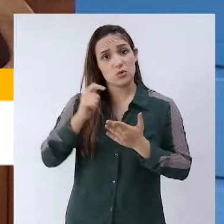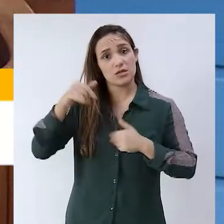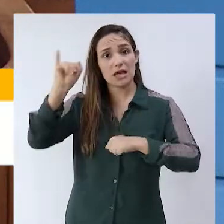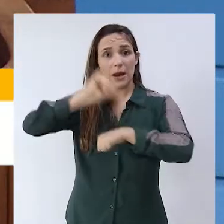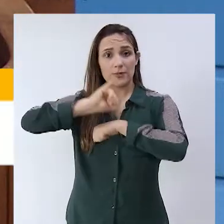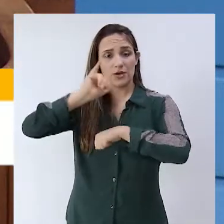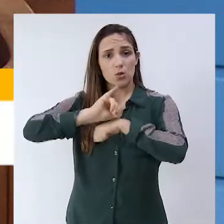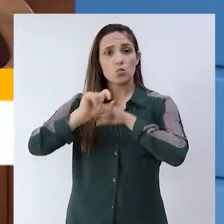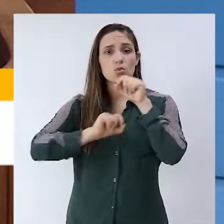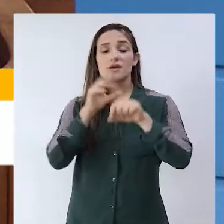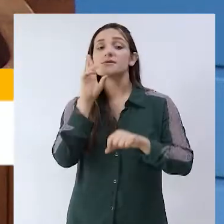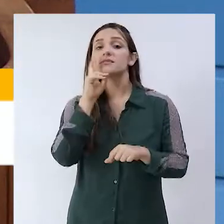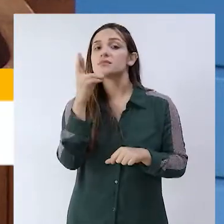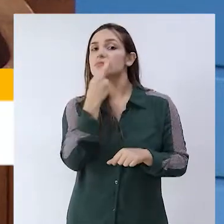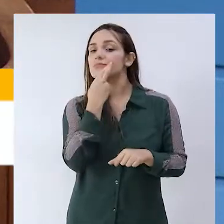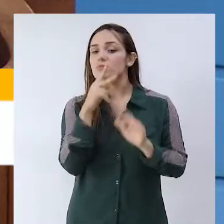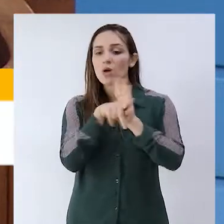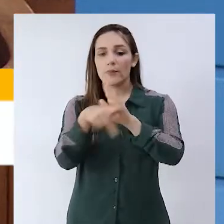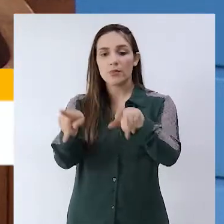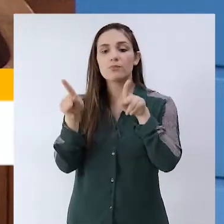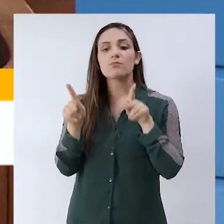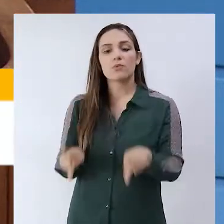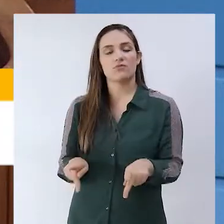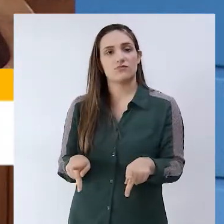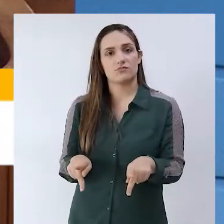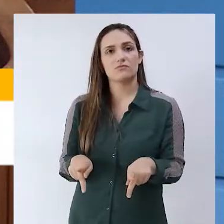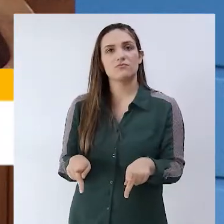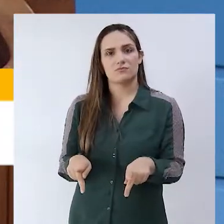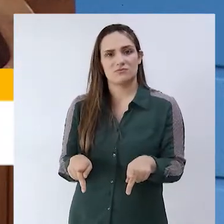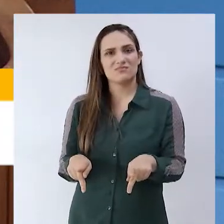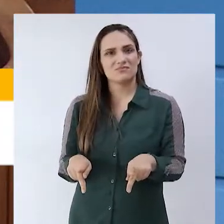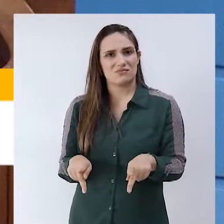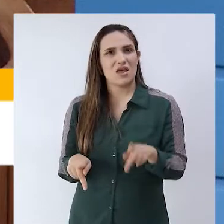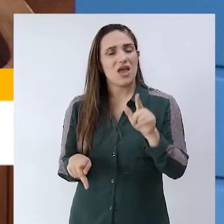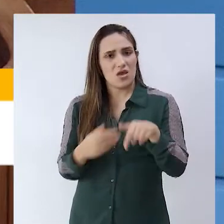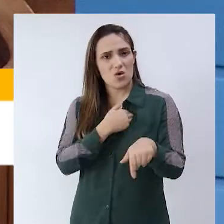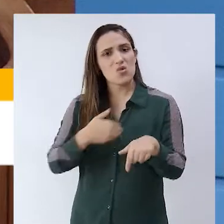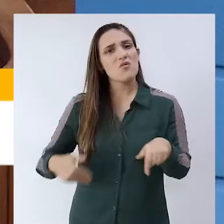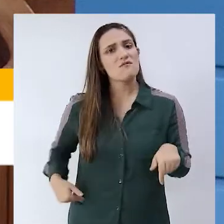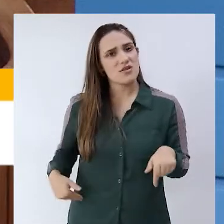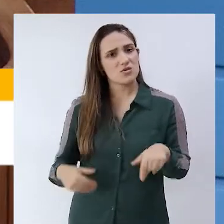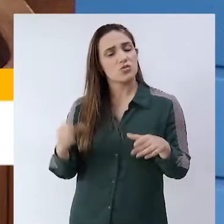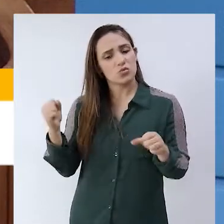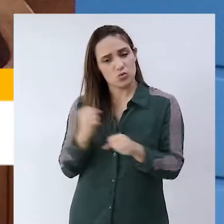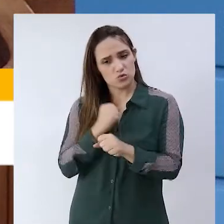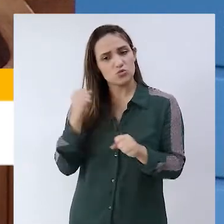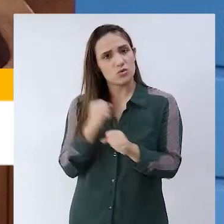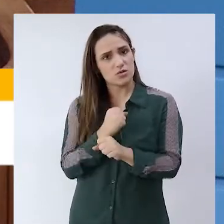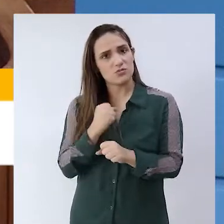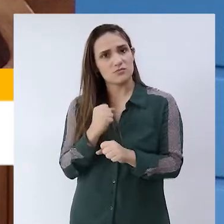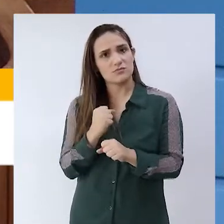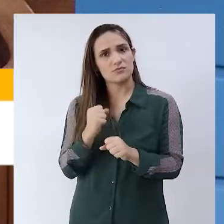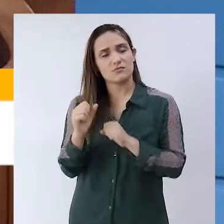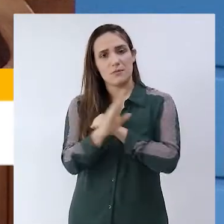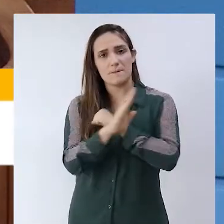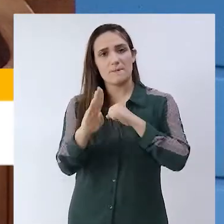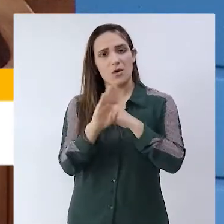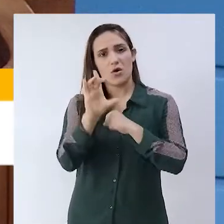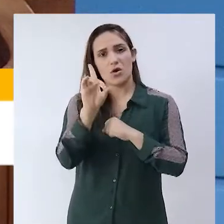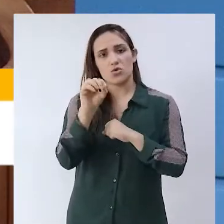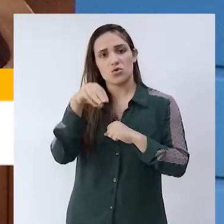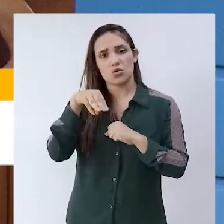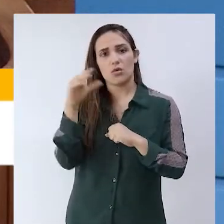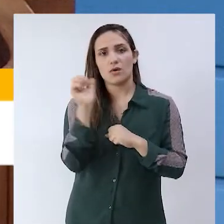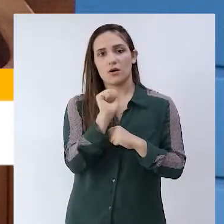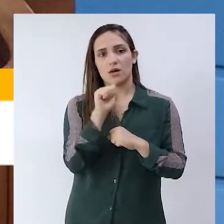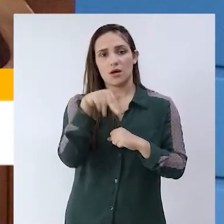nossa capital, de um restaurante popular que foi construído na época pelo governo popular no bairro Dom